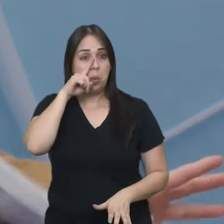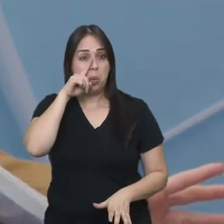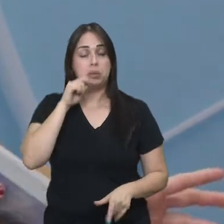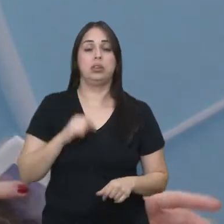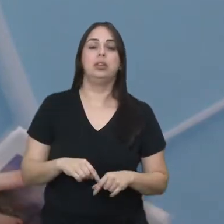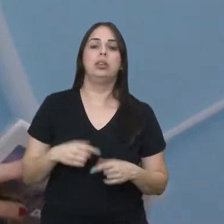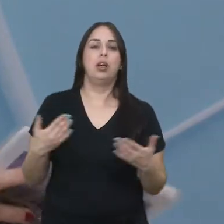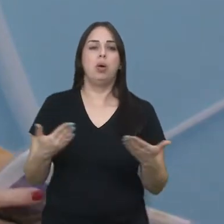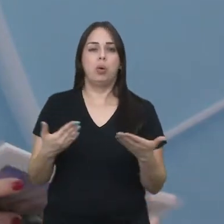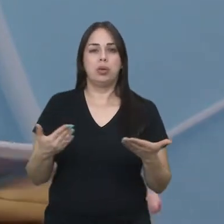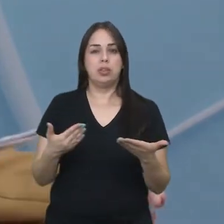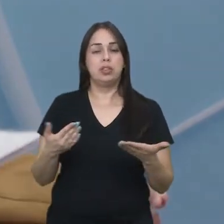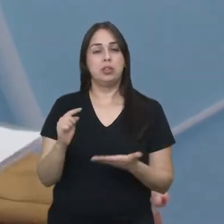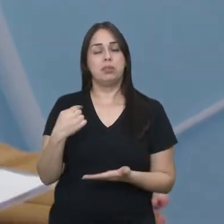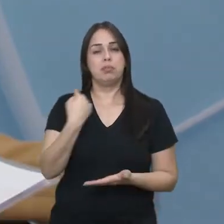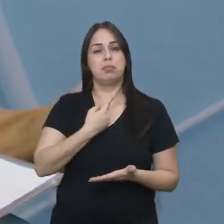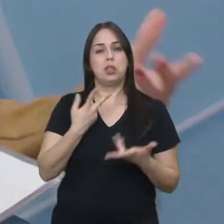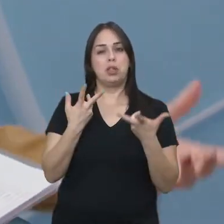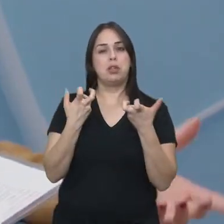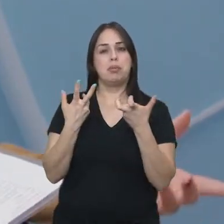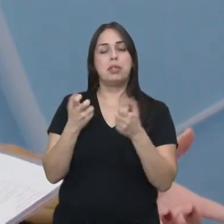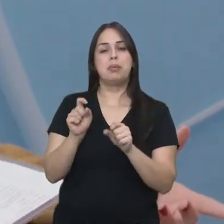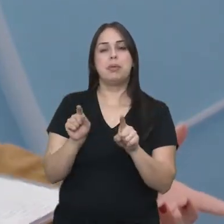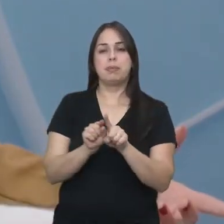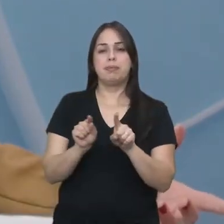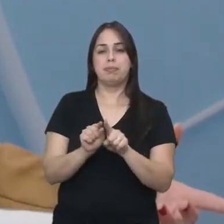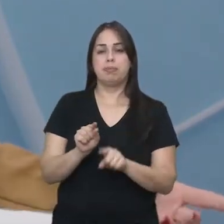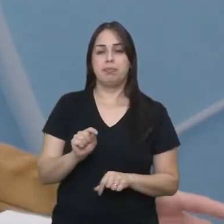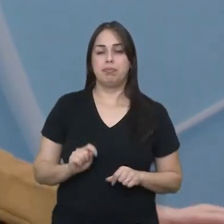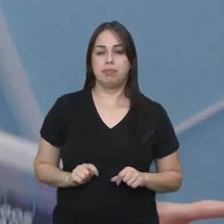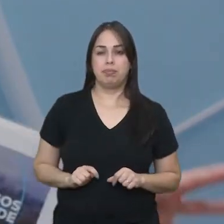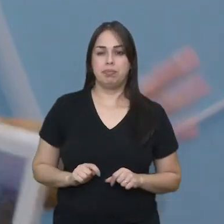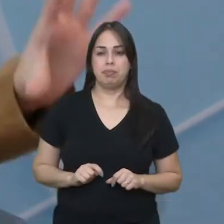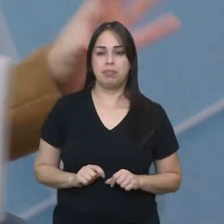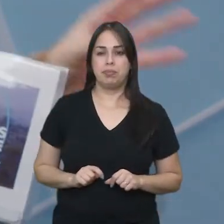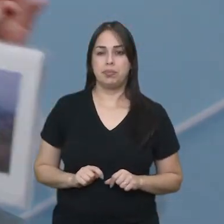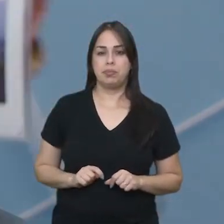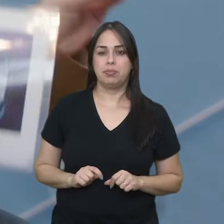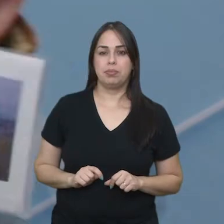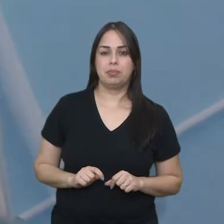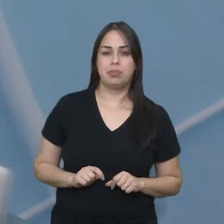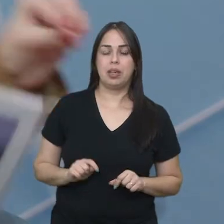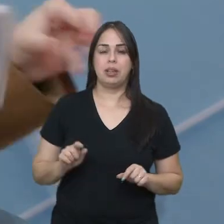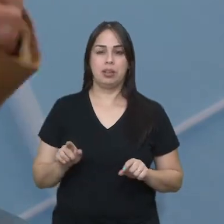E hoje em dia a gente também vê as vacinas, tem uma polarização e elas são muito